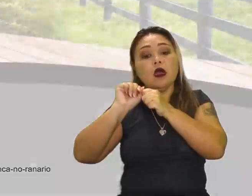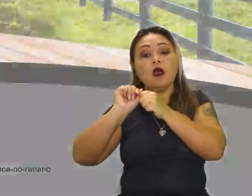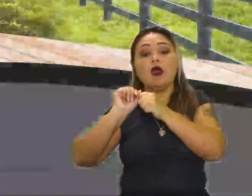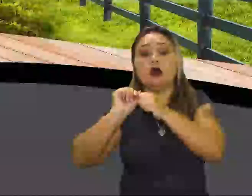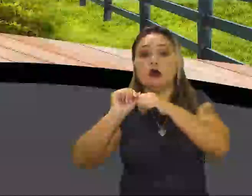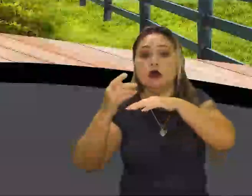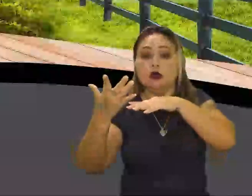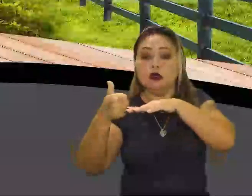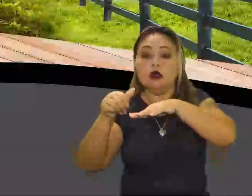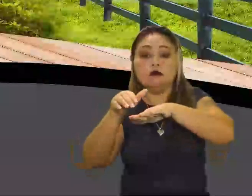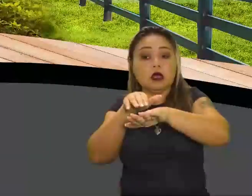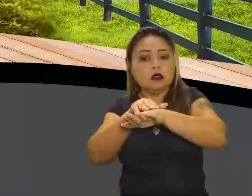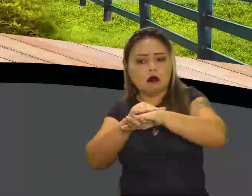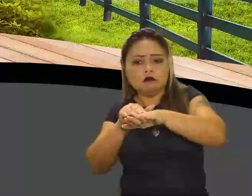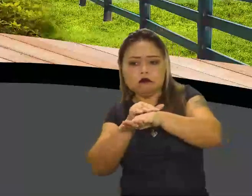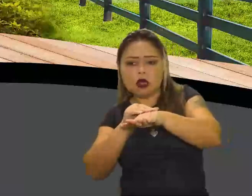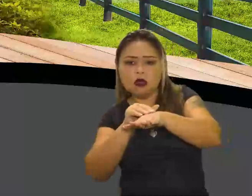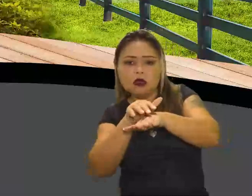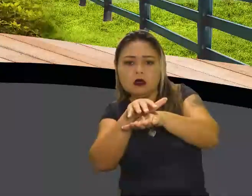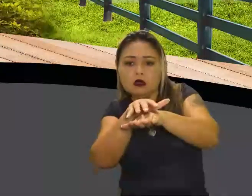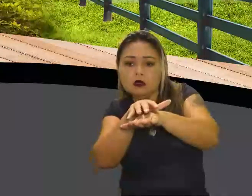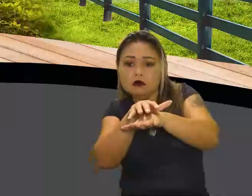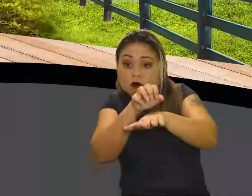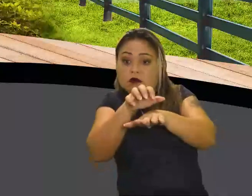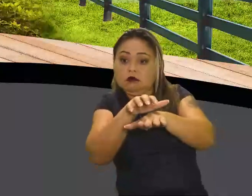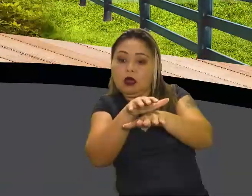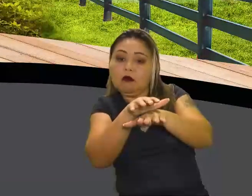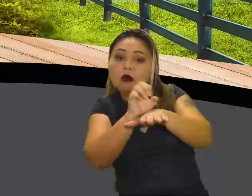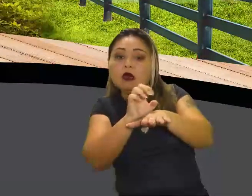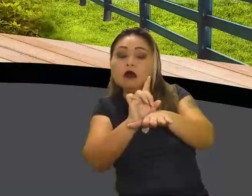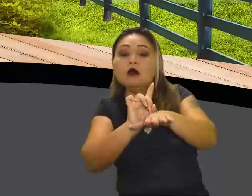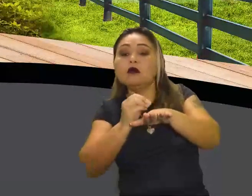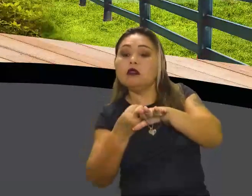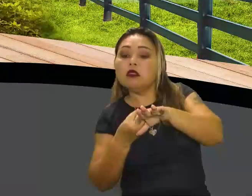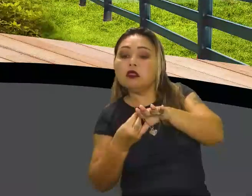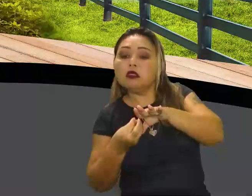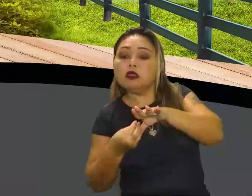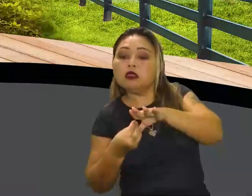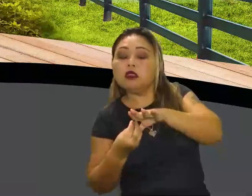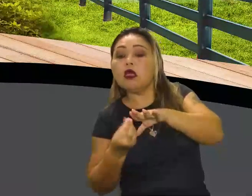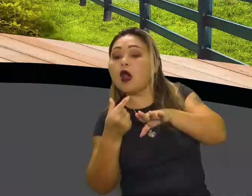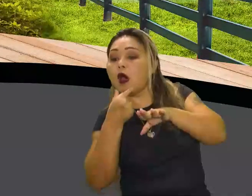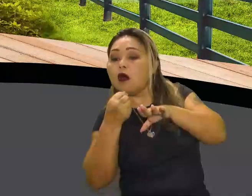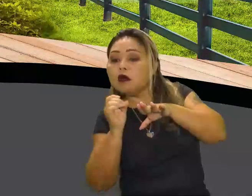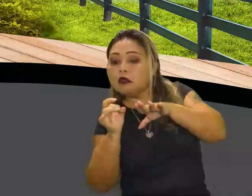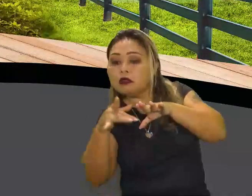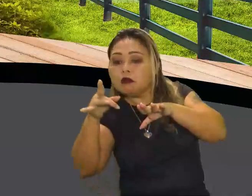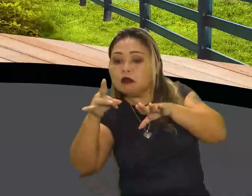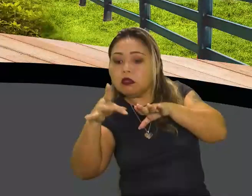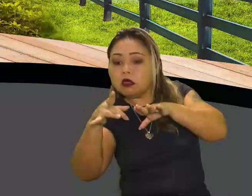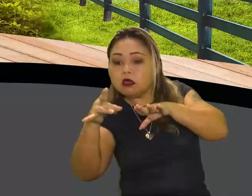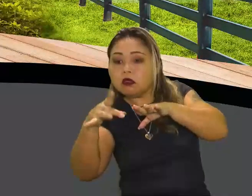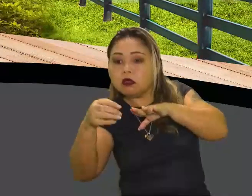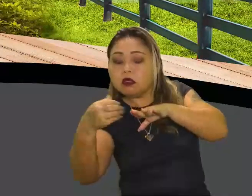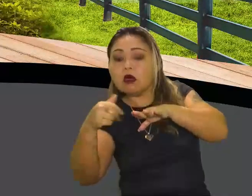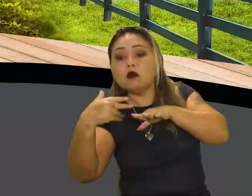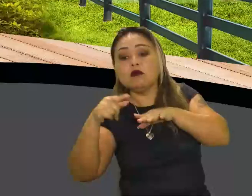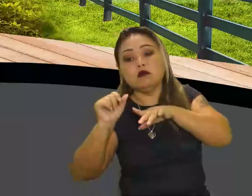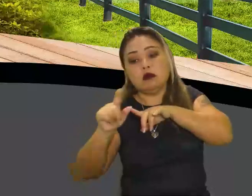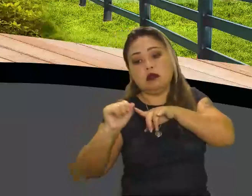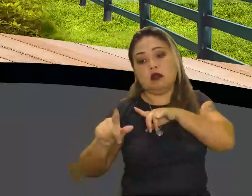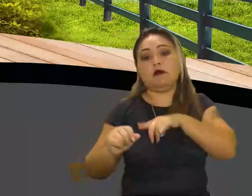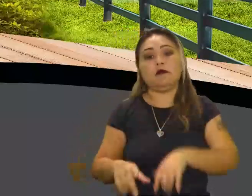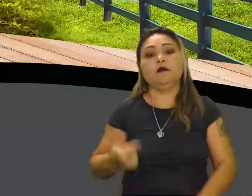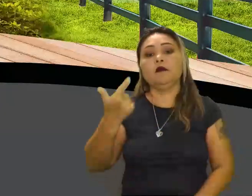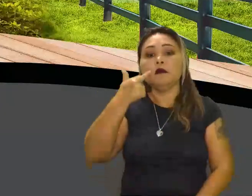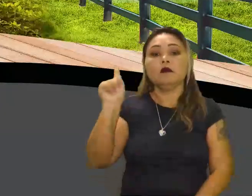na parte traseira, ele dá esse apertão, ela elimina os ovos e o macho fecunda com o seu esperma. Dá uma olhada